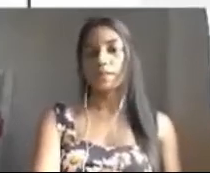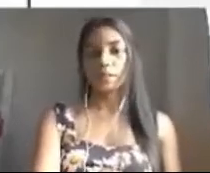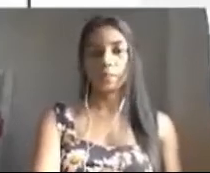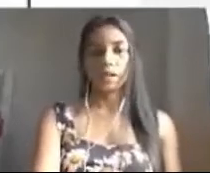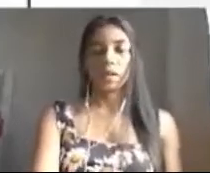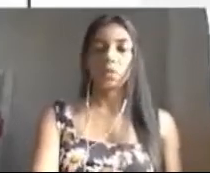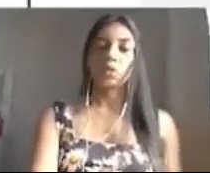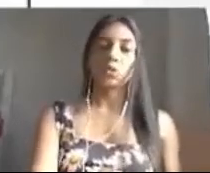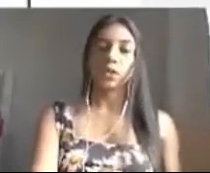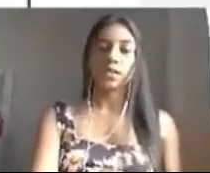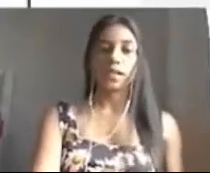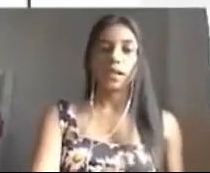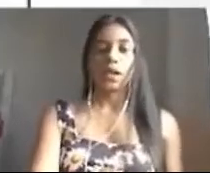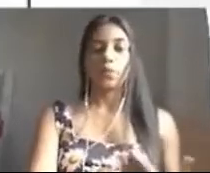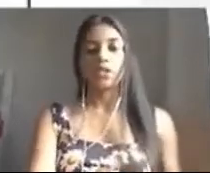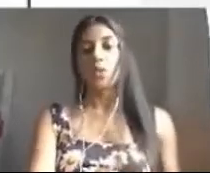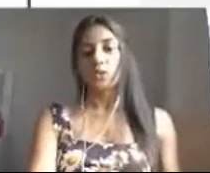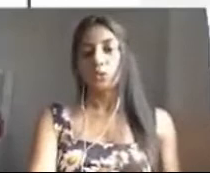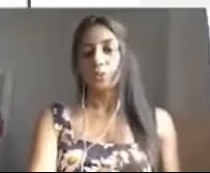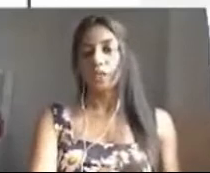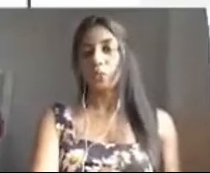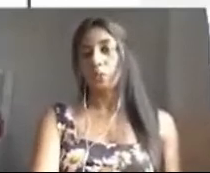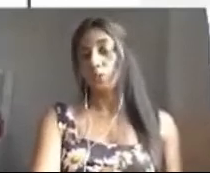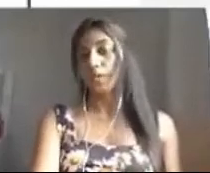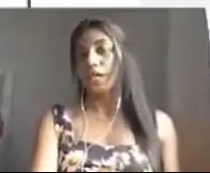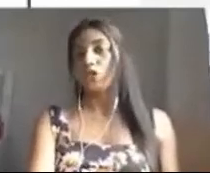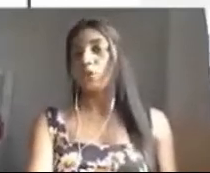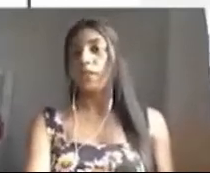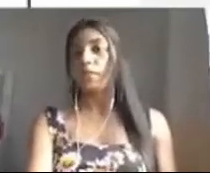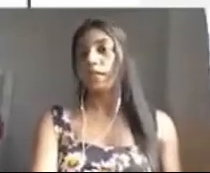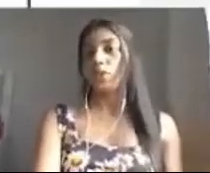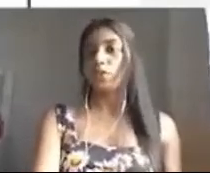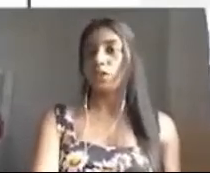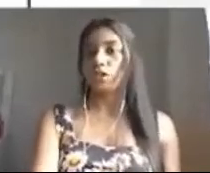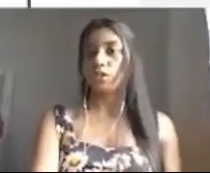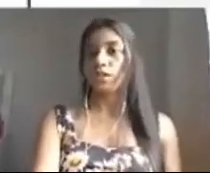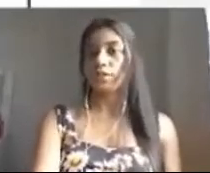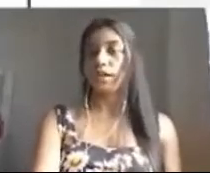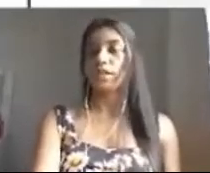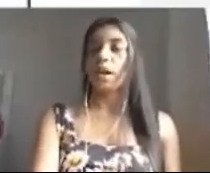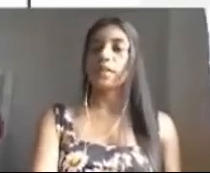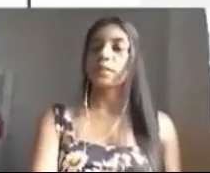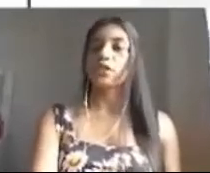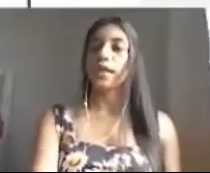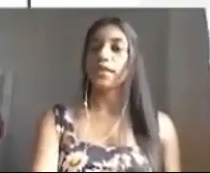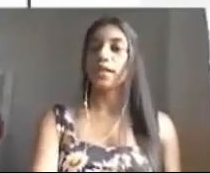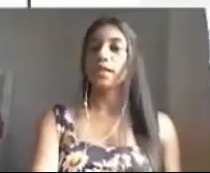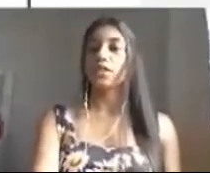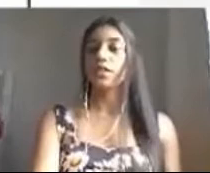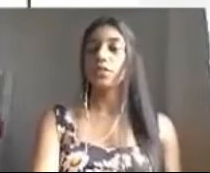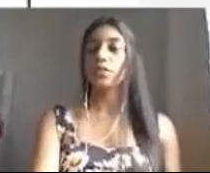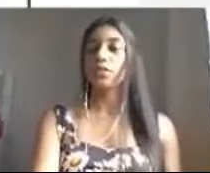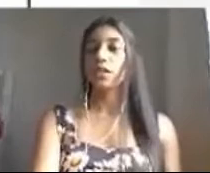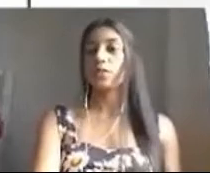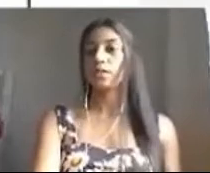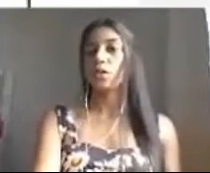para esse sistema. Então, o intuito aqui seria projetar um controlador, né, controlador PI, de forma que eliminasse o erro, ou seja, isso seguisse referência, mas que mantivessem as características